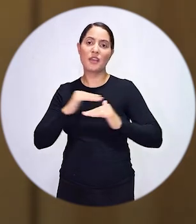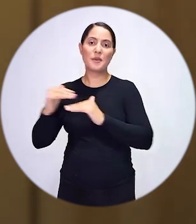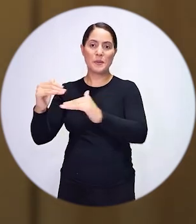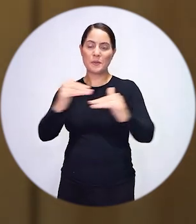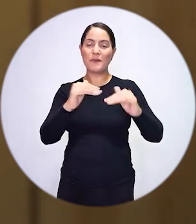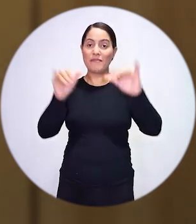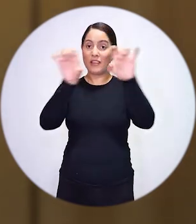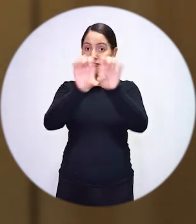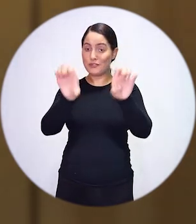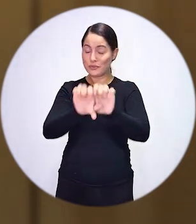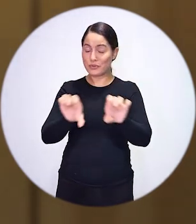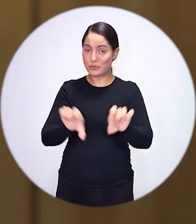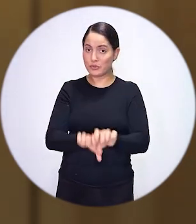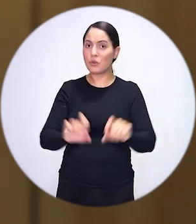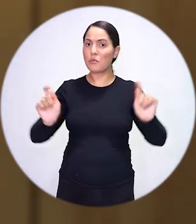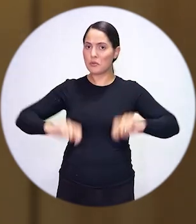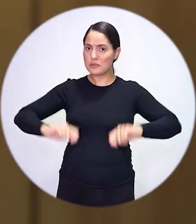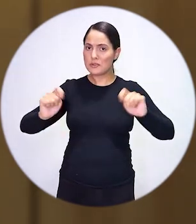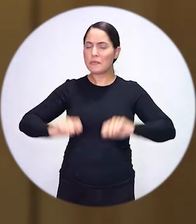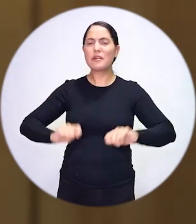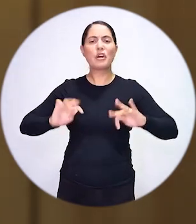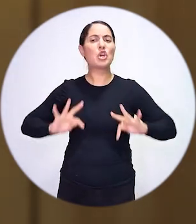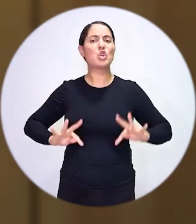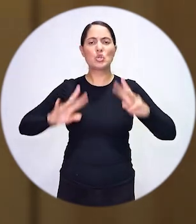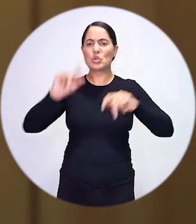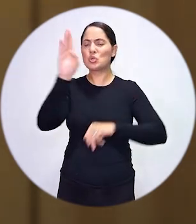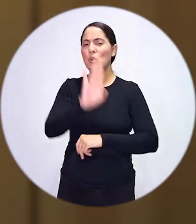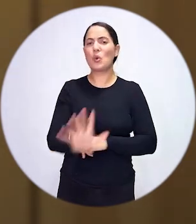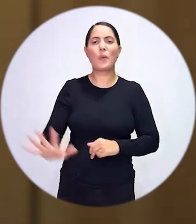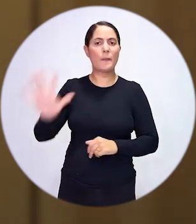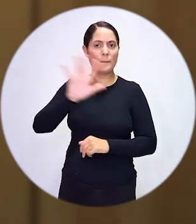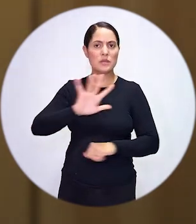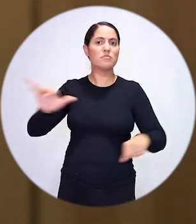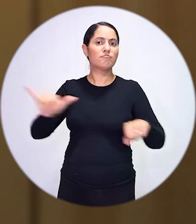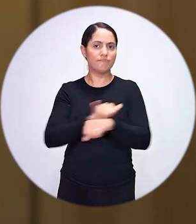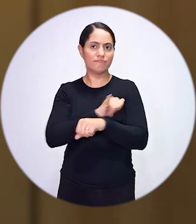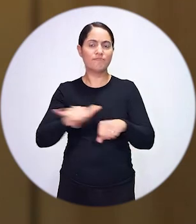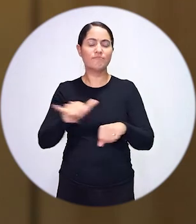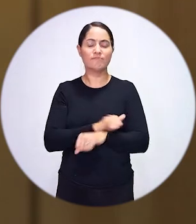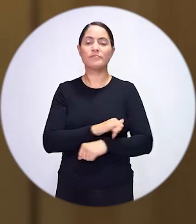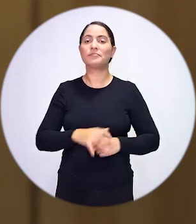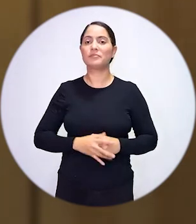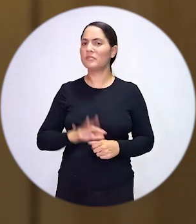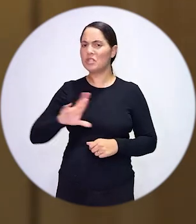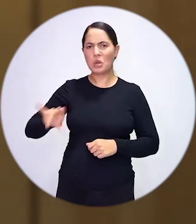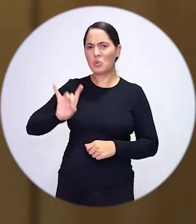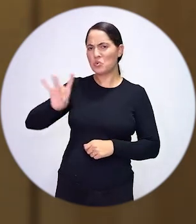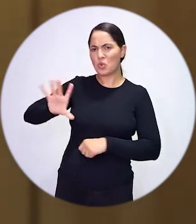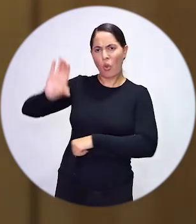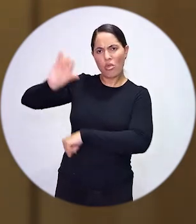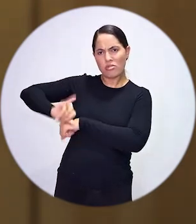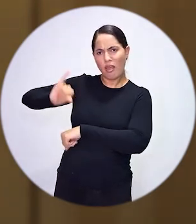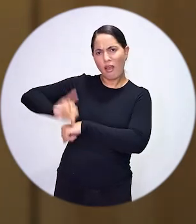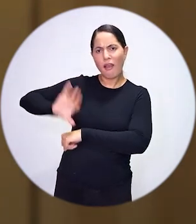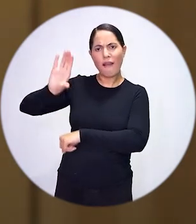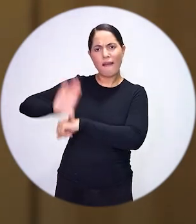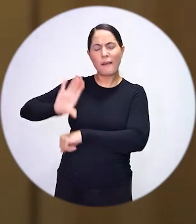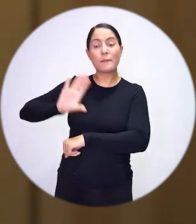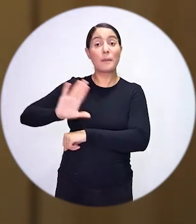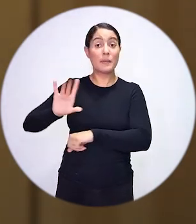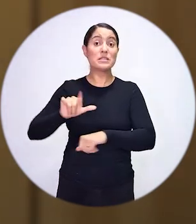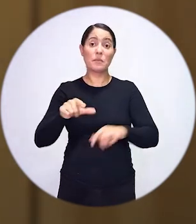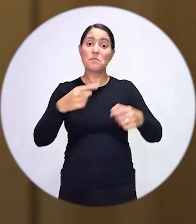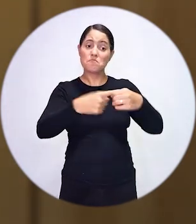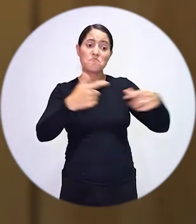a unificação de condições, de estruturas e de informações à advocacia de todo o país, para além das capitais,